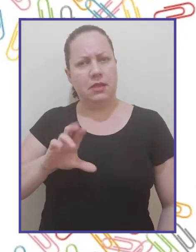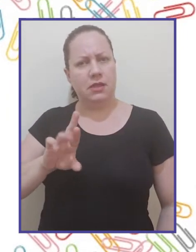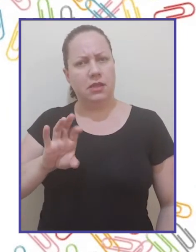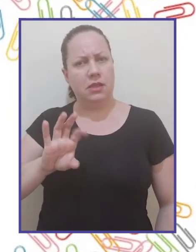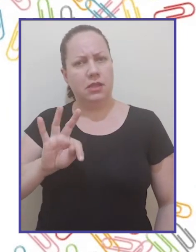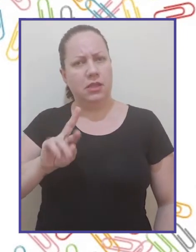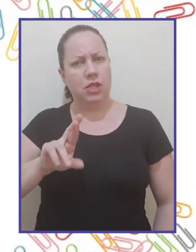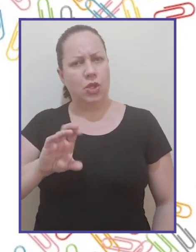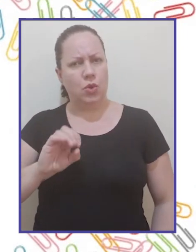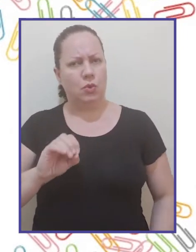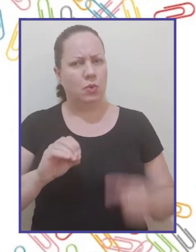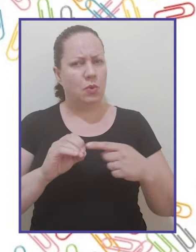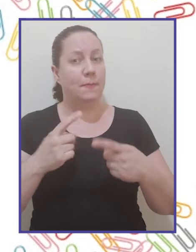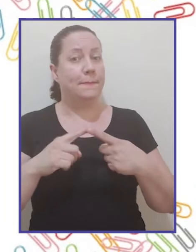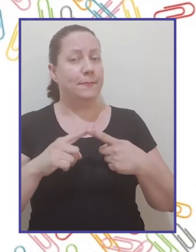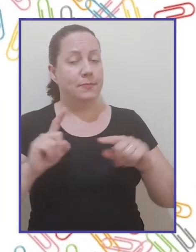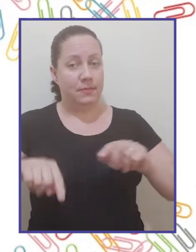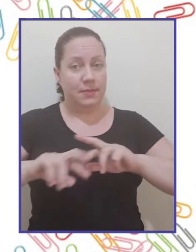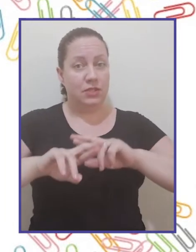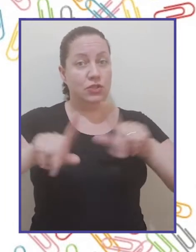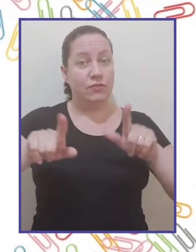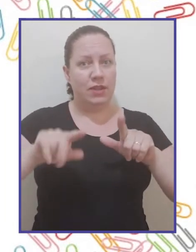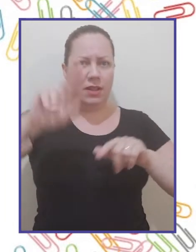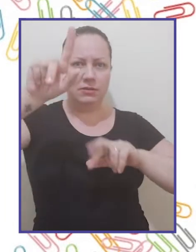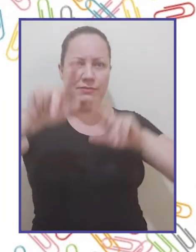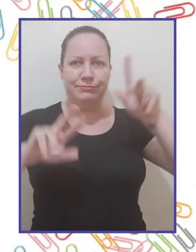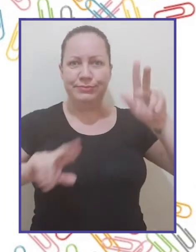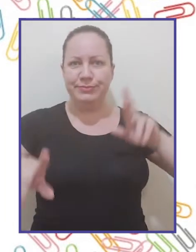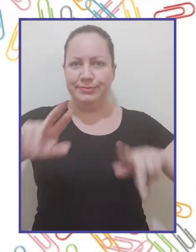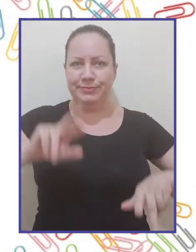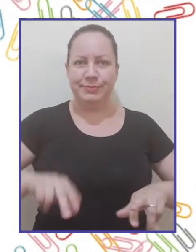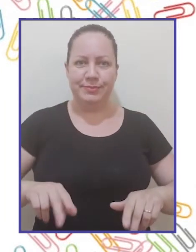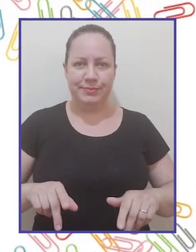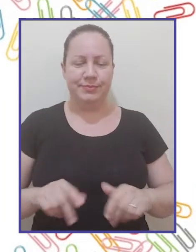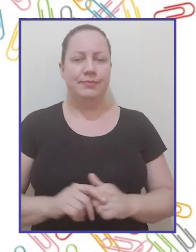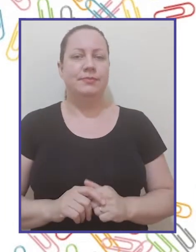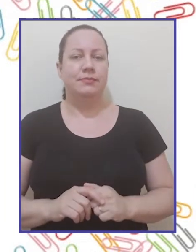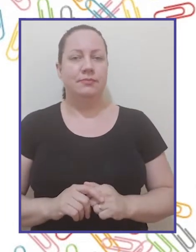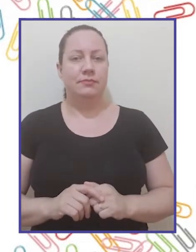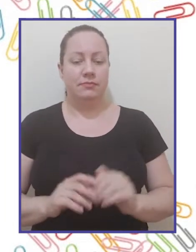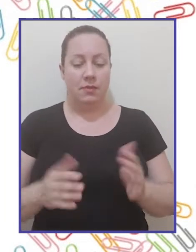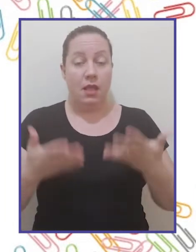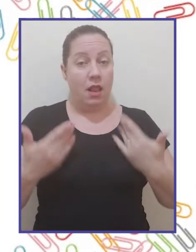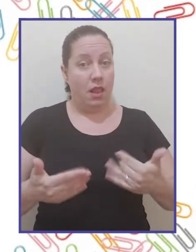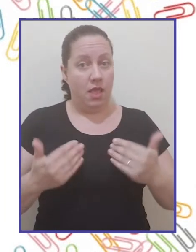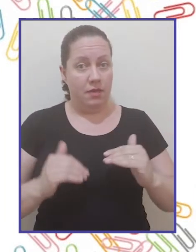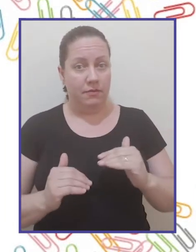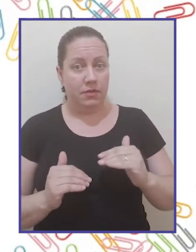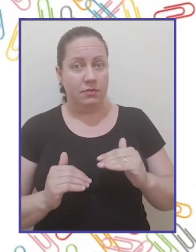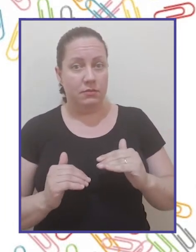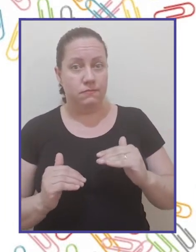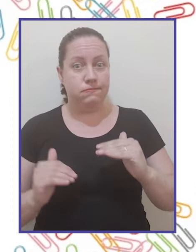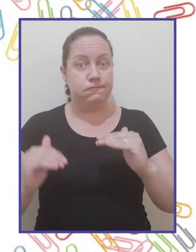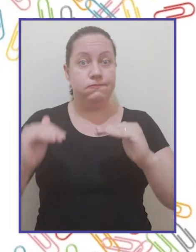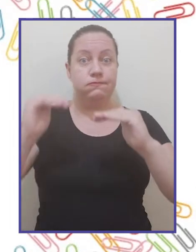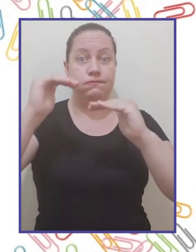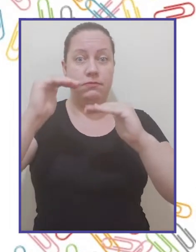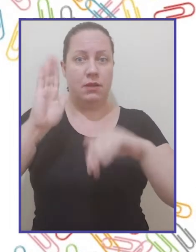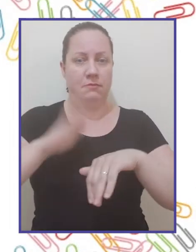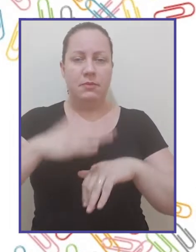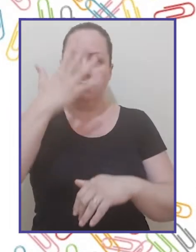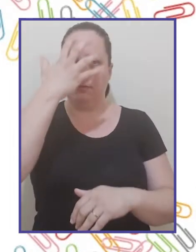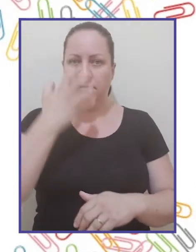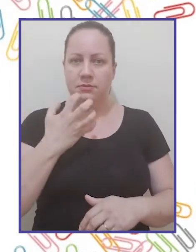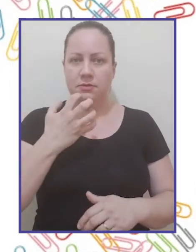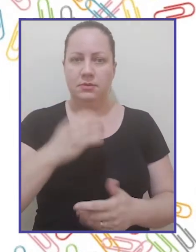e aspectos muito diferentes uns dos outros, numa progressão que vai da mais leve até a